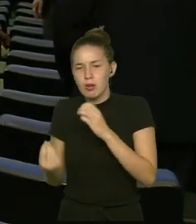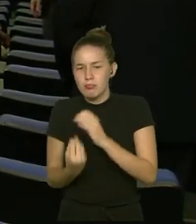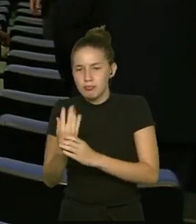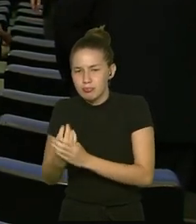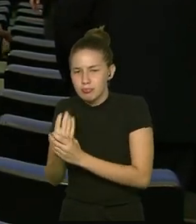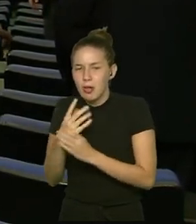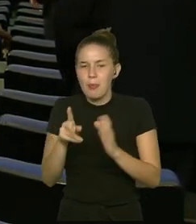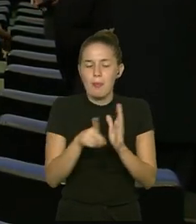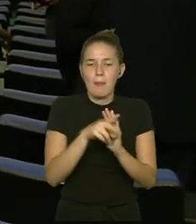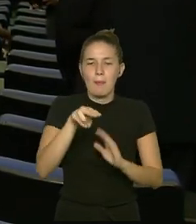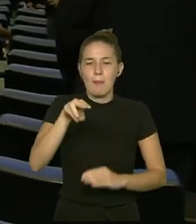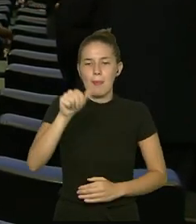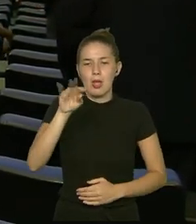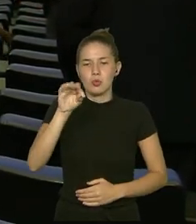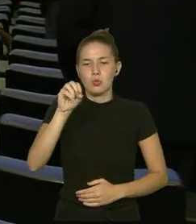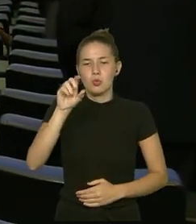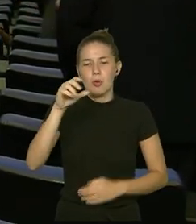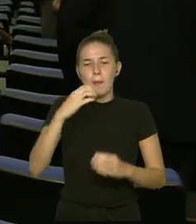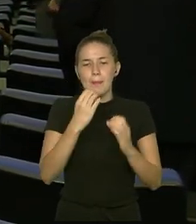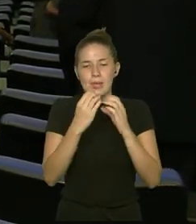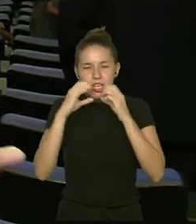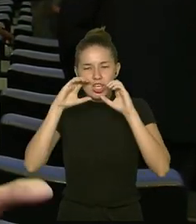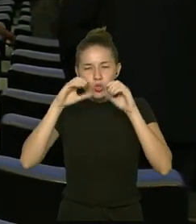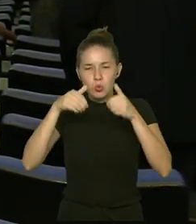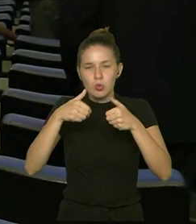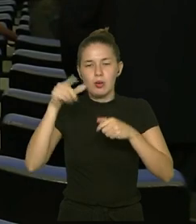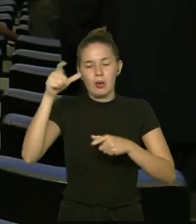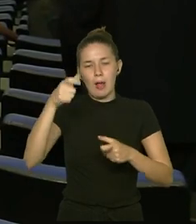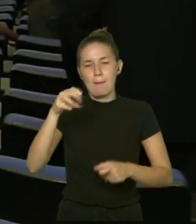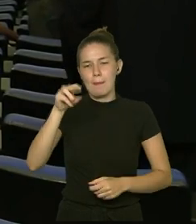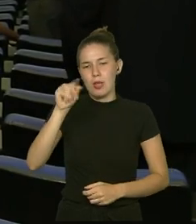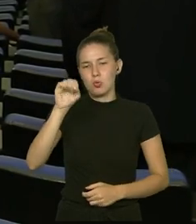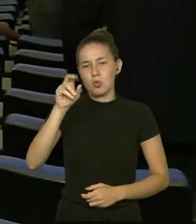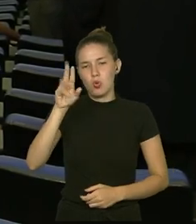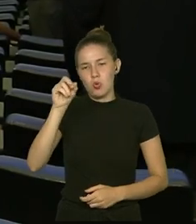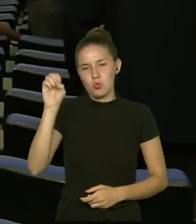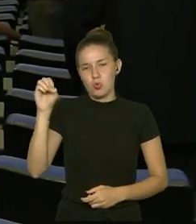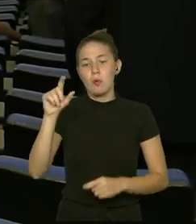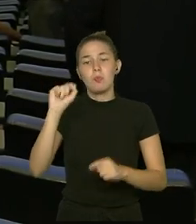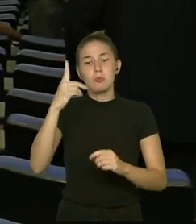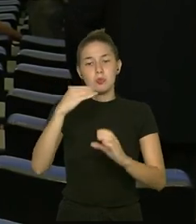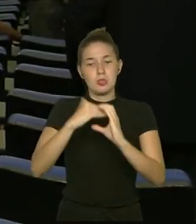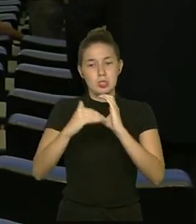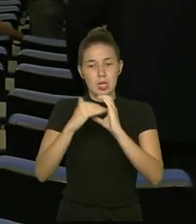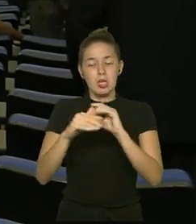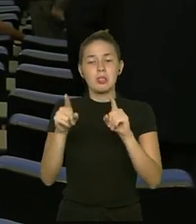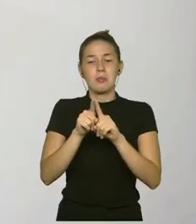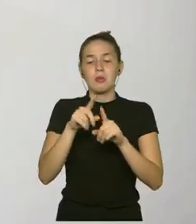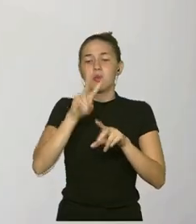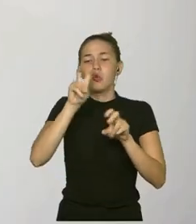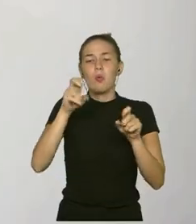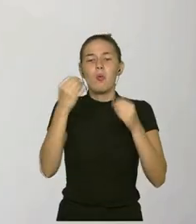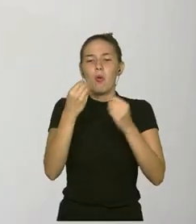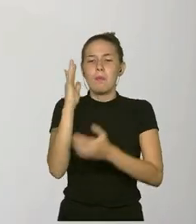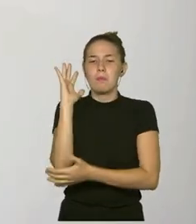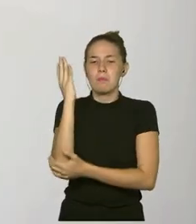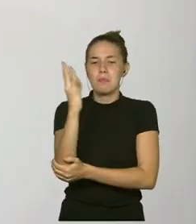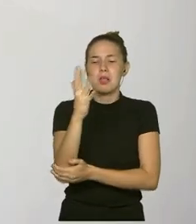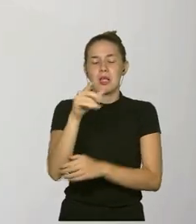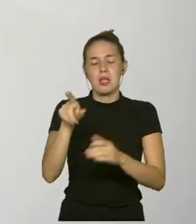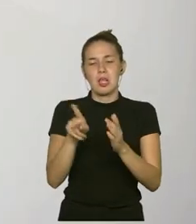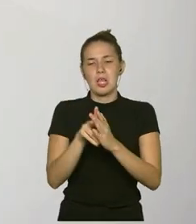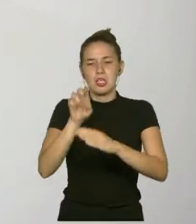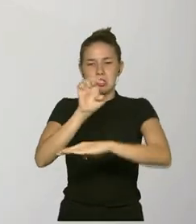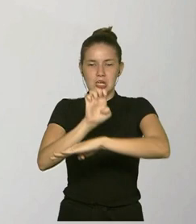Mato Grosso. Também ocupou o cargo de vice-governador e secretário de Meio Ambiente do Estado. Vamos nos engajar